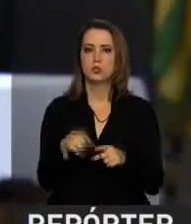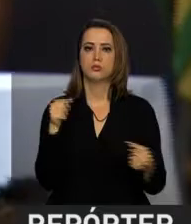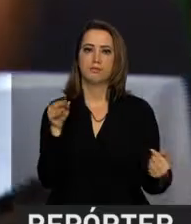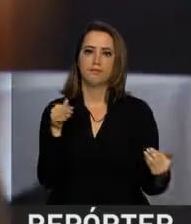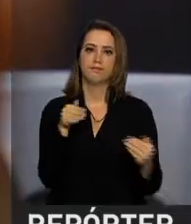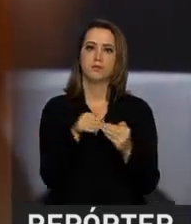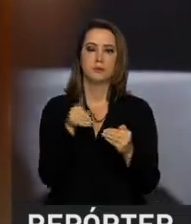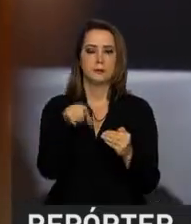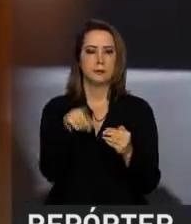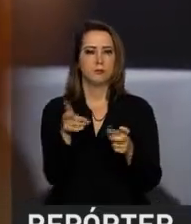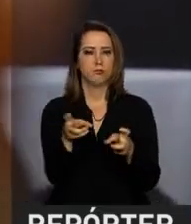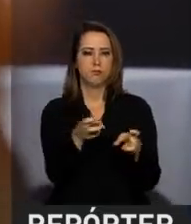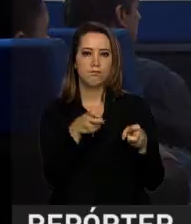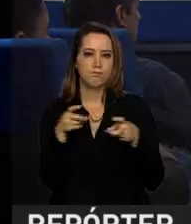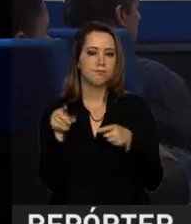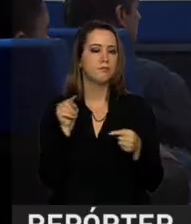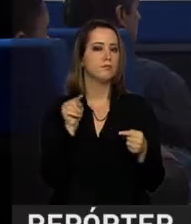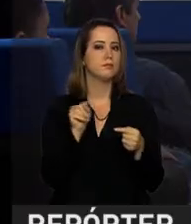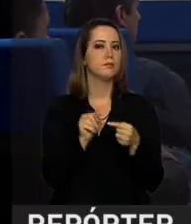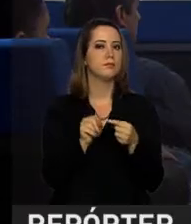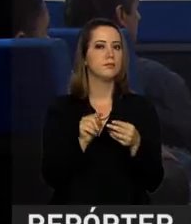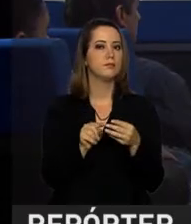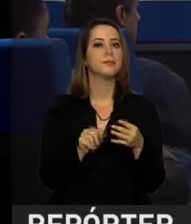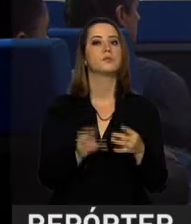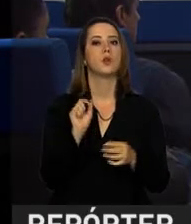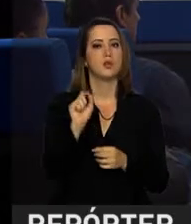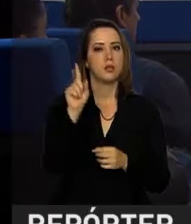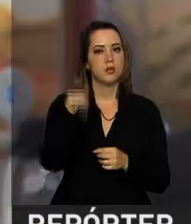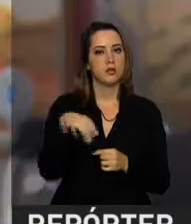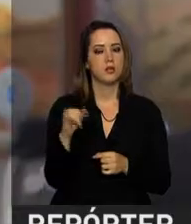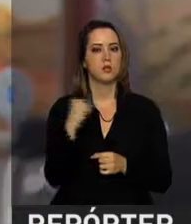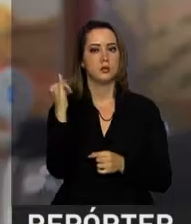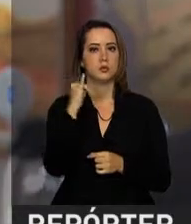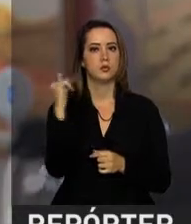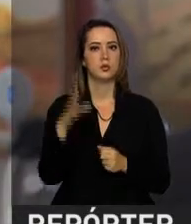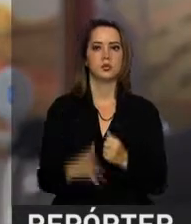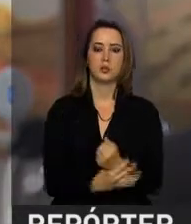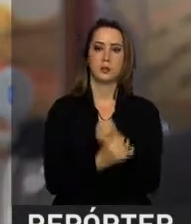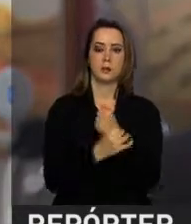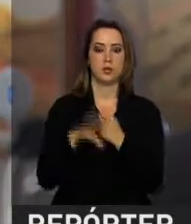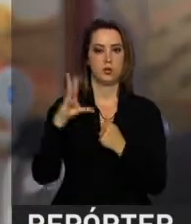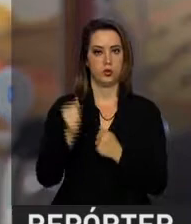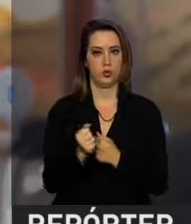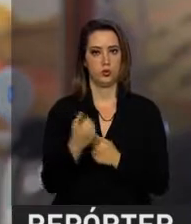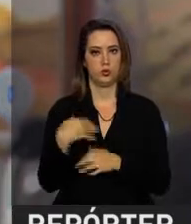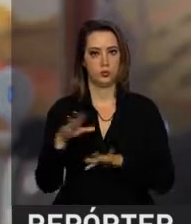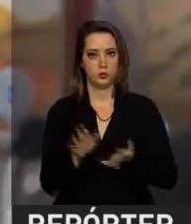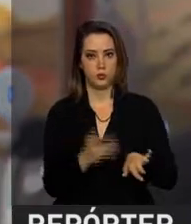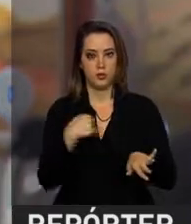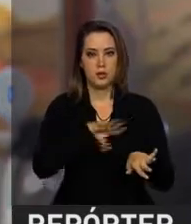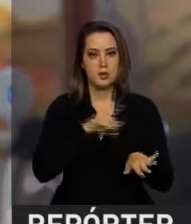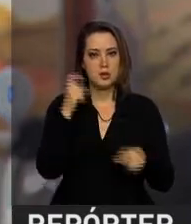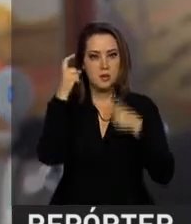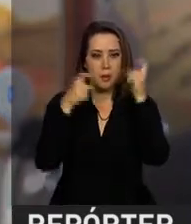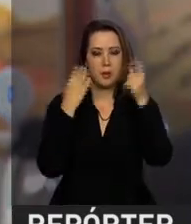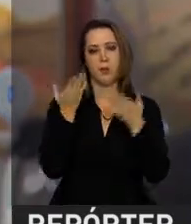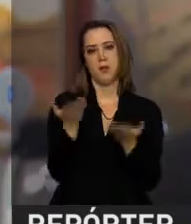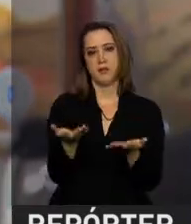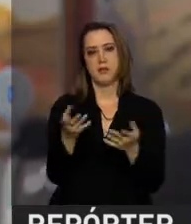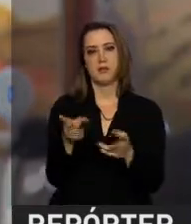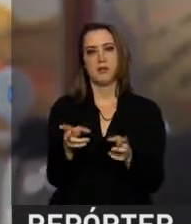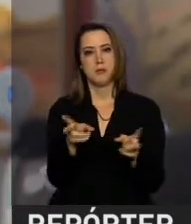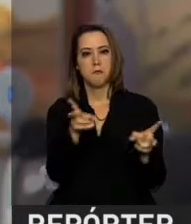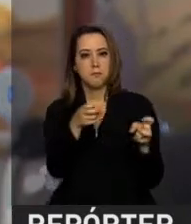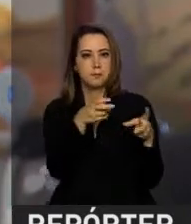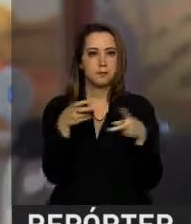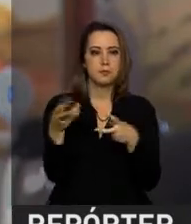aos detalhes é chave para garantir a segurança de todos a nossa preocupação com esse estágio é alertar para situações que